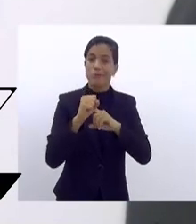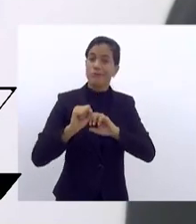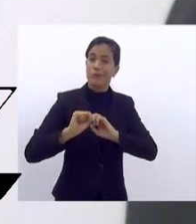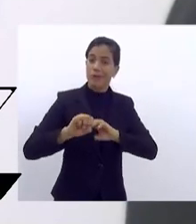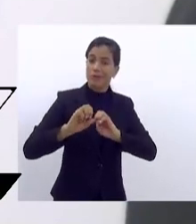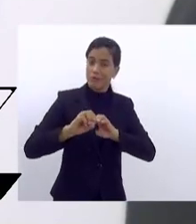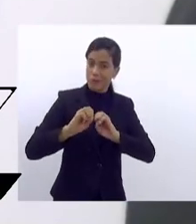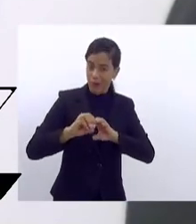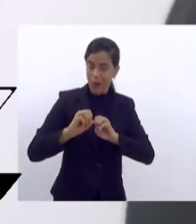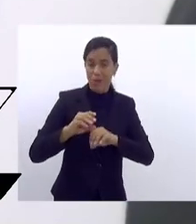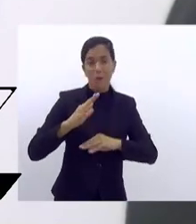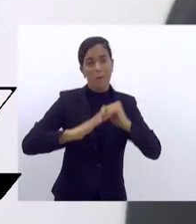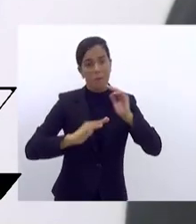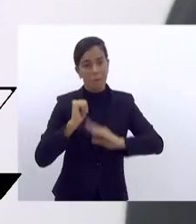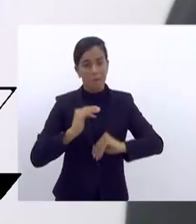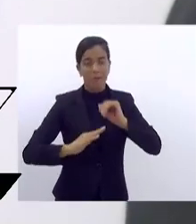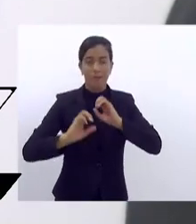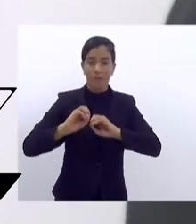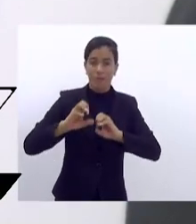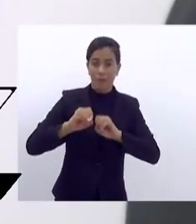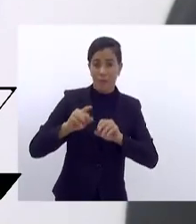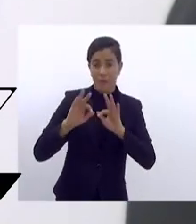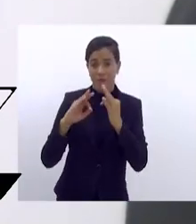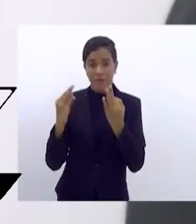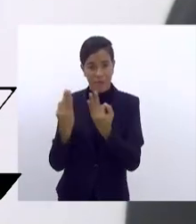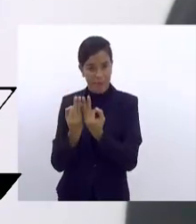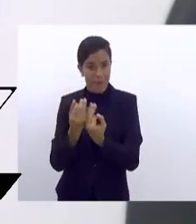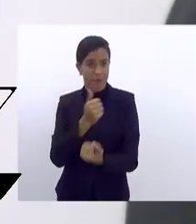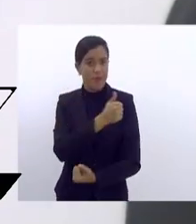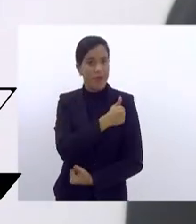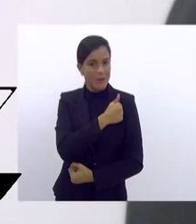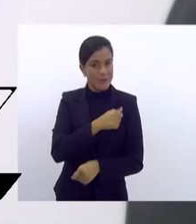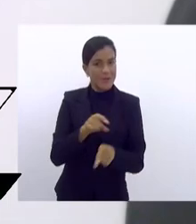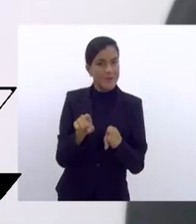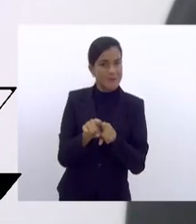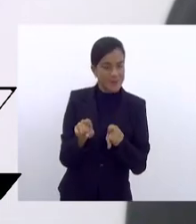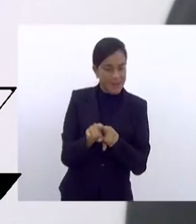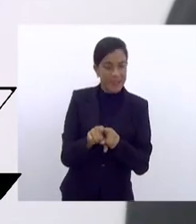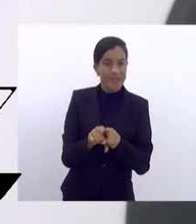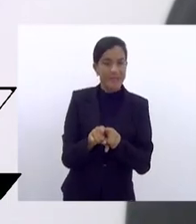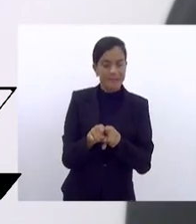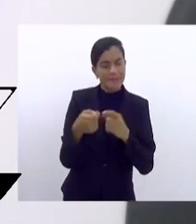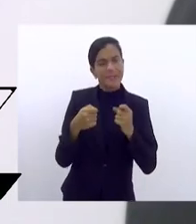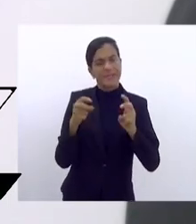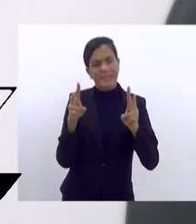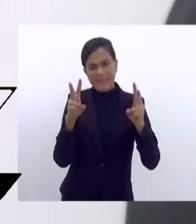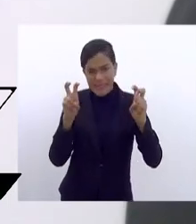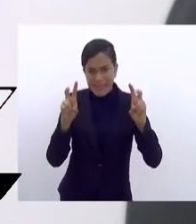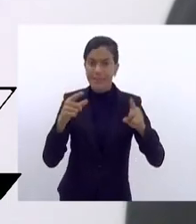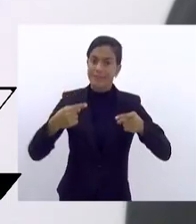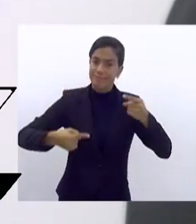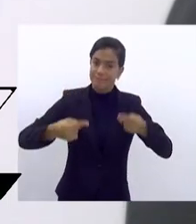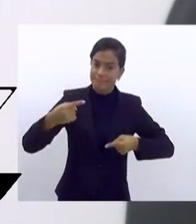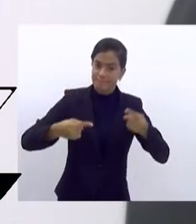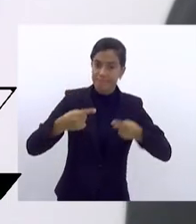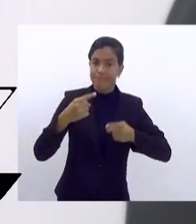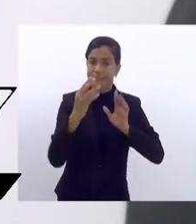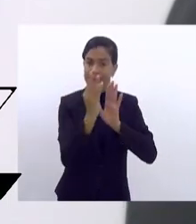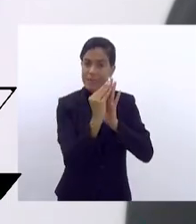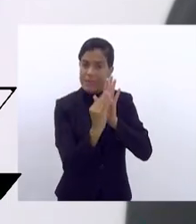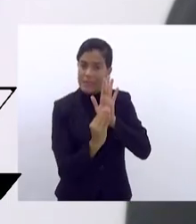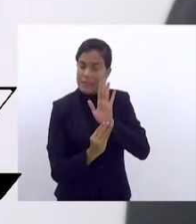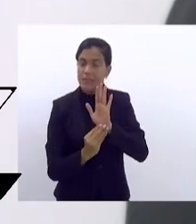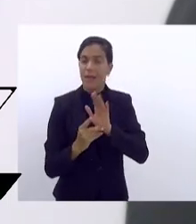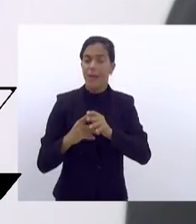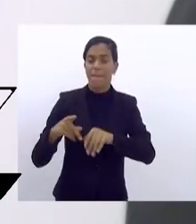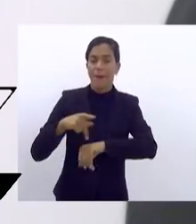para profissionais de educação para pais de alunos a gente precisa debater esse tema pautado nas questões pedagógicas para